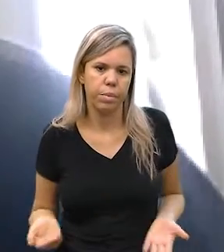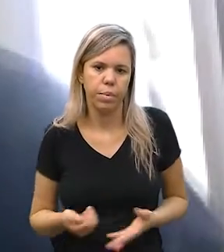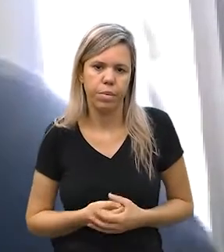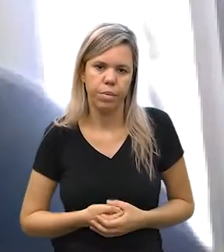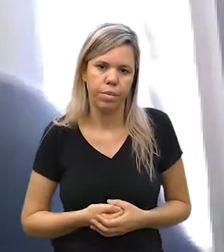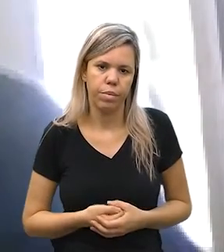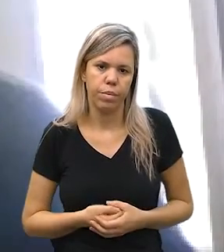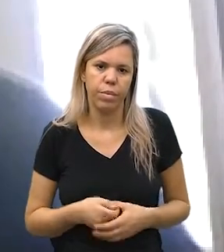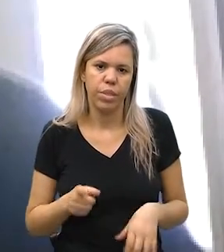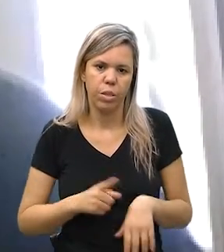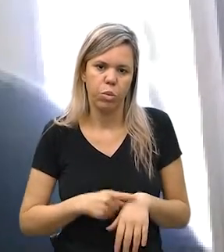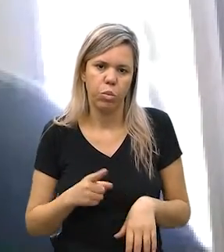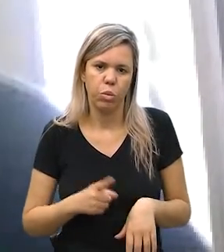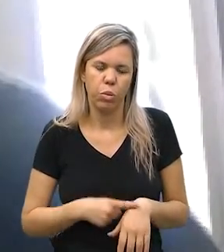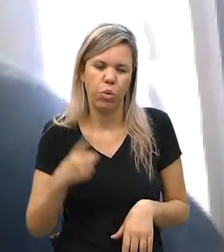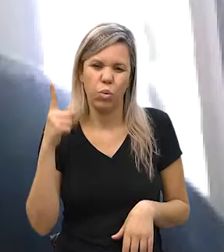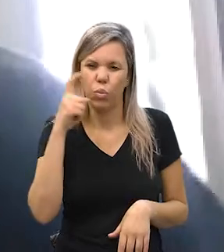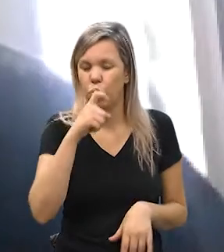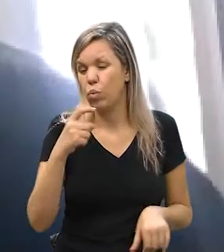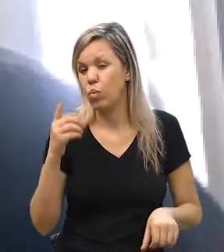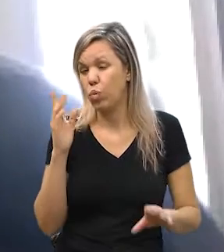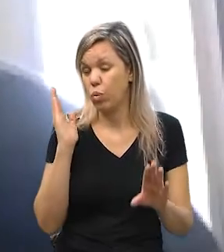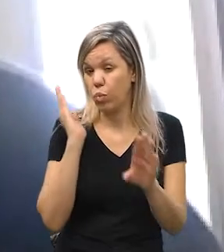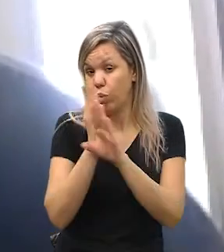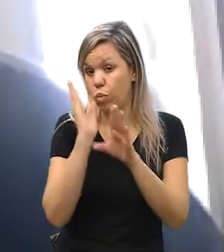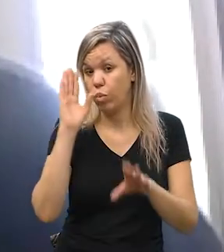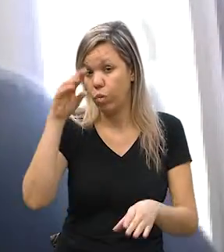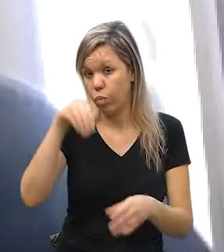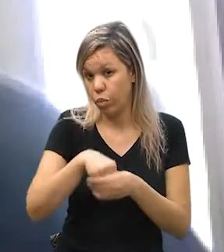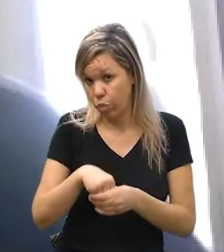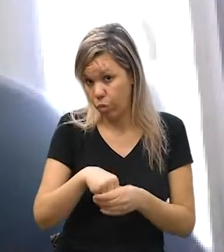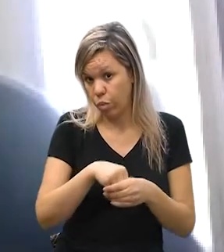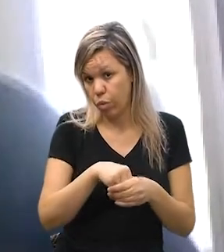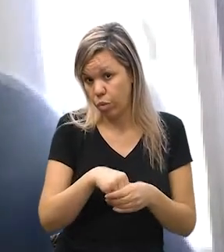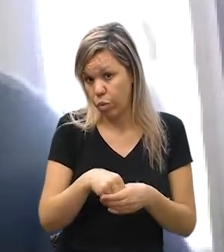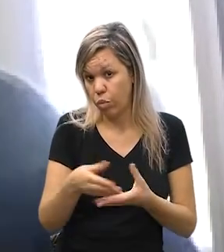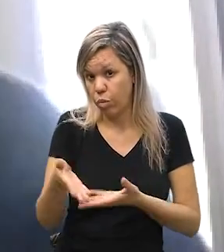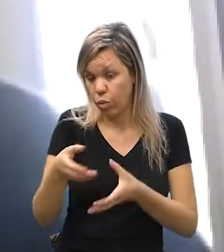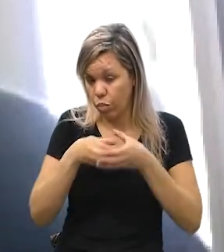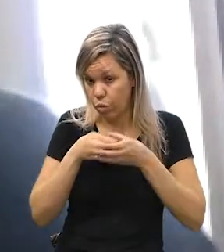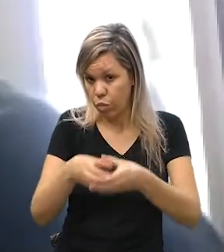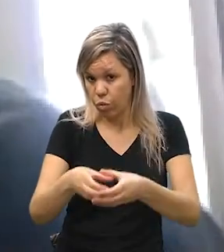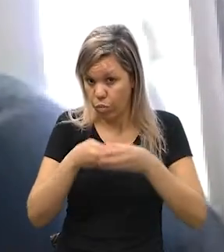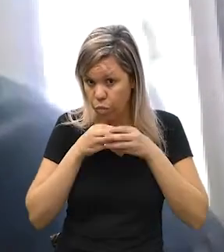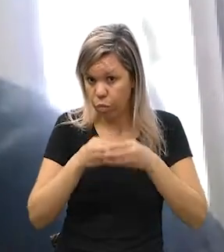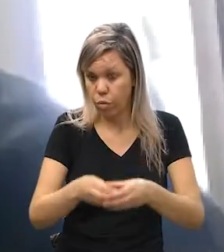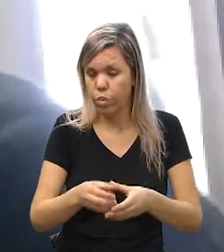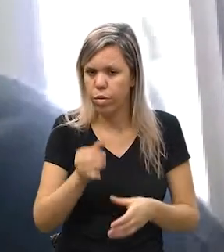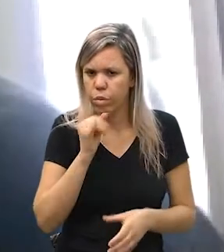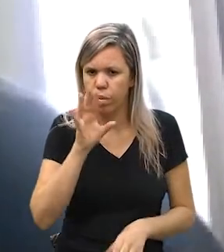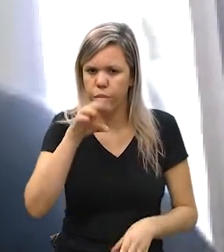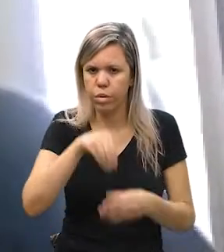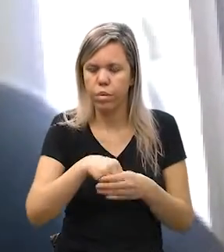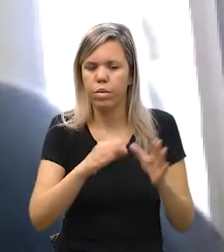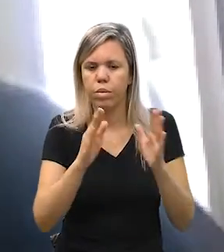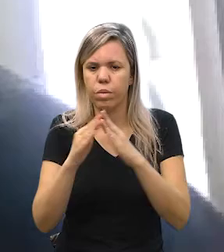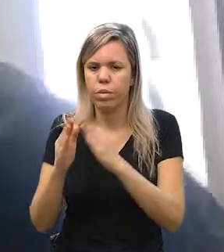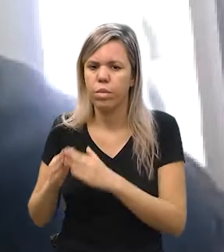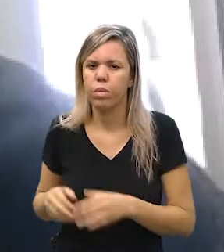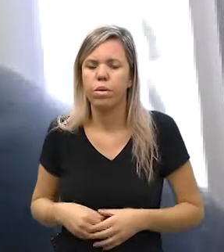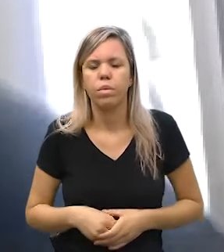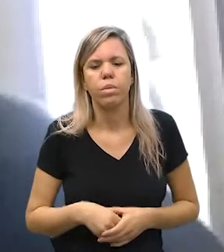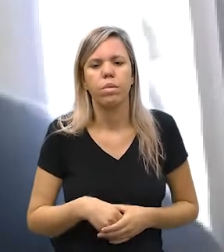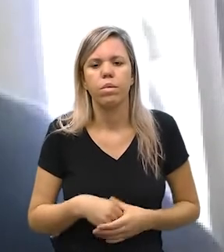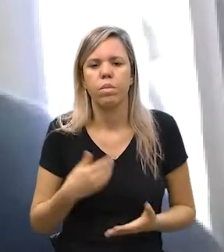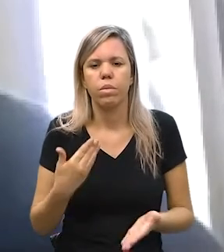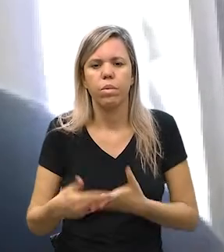assim, de momentos tão duros, você encontra dentro desse convívio, né, a relação dentro de casa com a